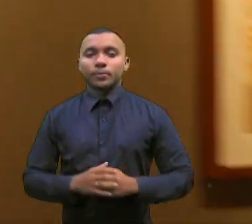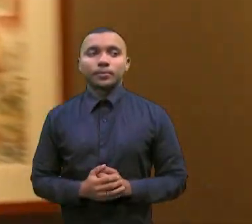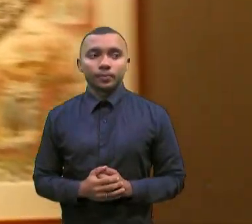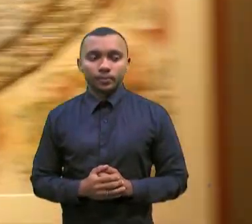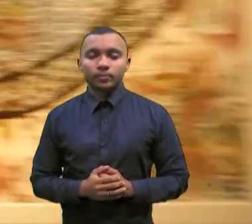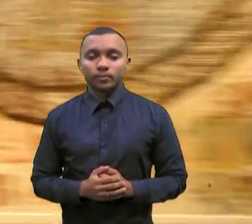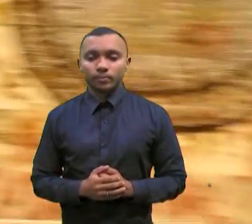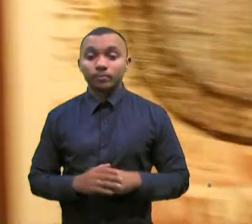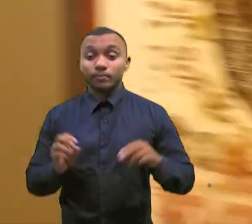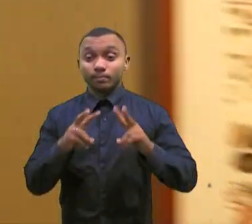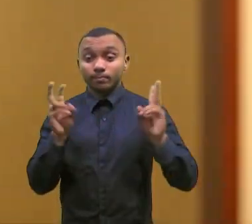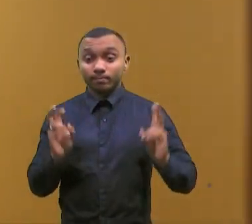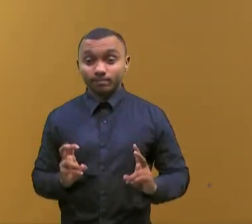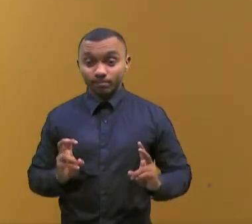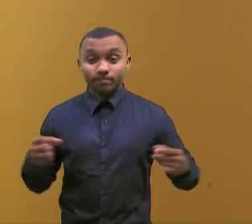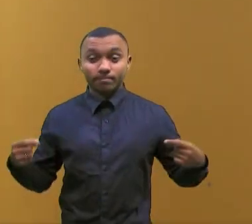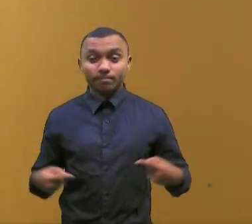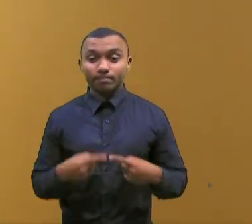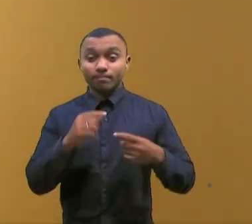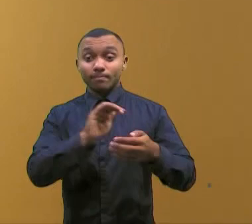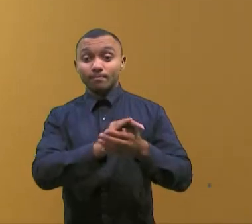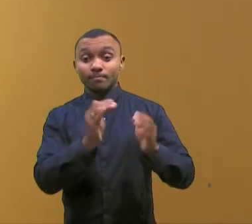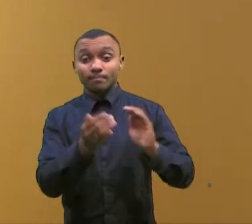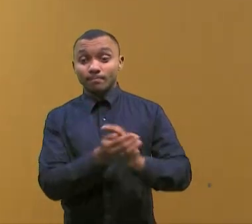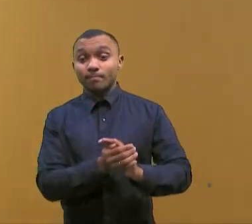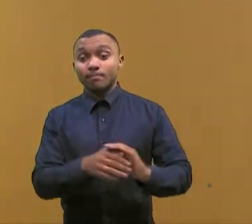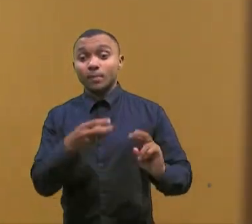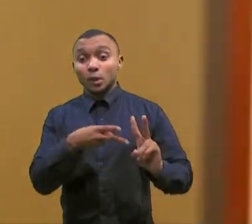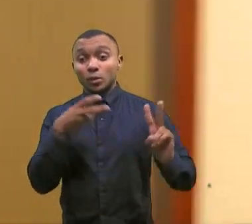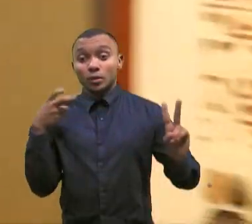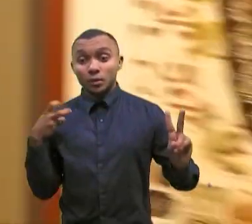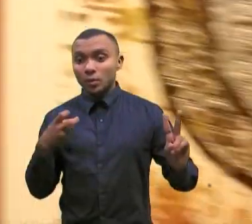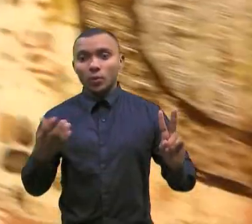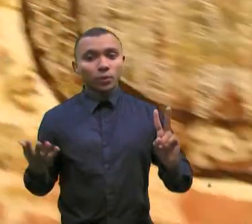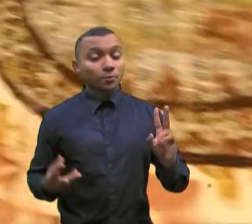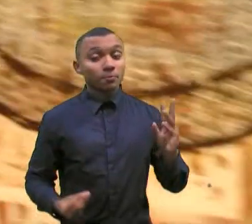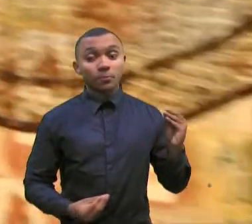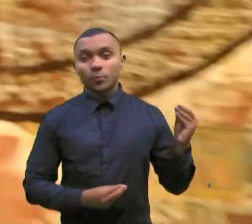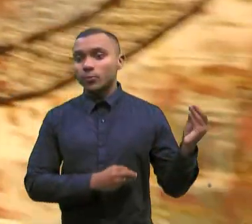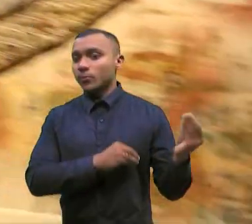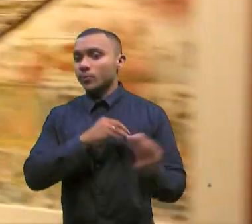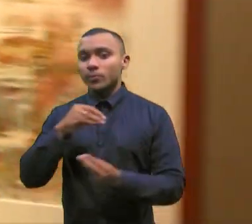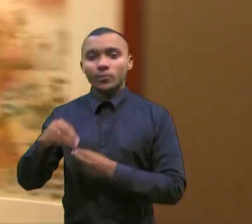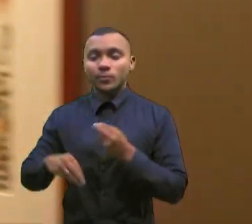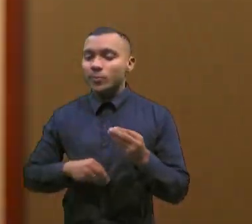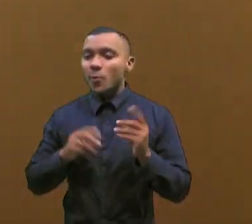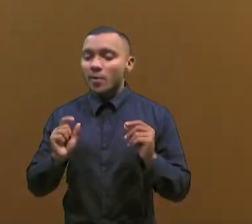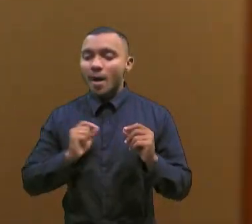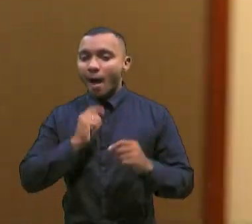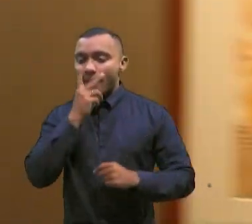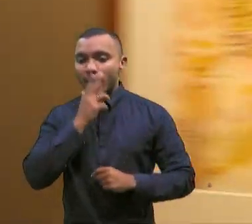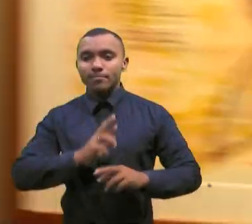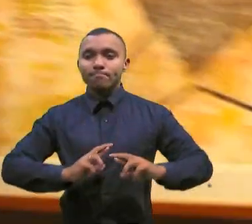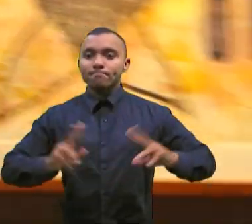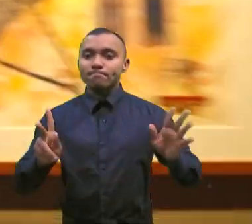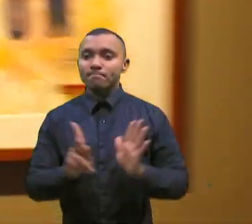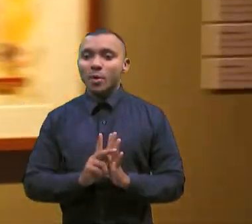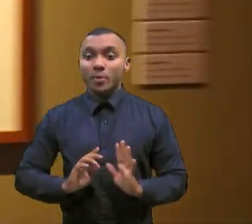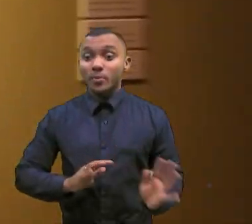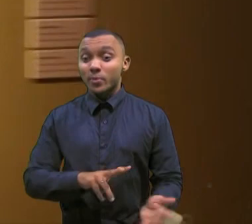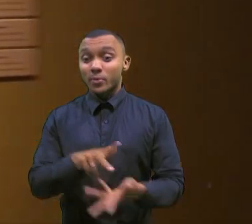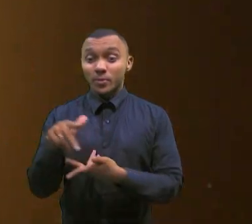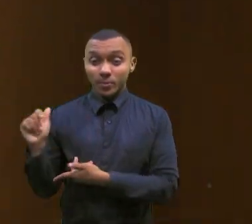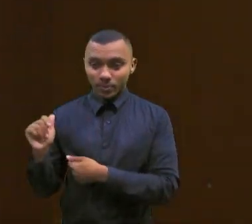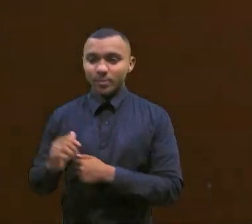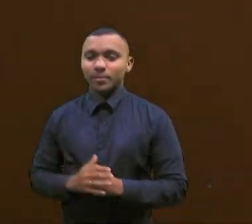de afinidades emotivas, né? Fala desse mundo hoje complexo e mutante em que vivemos, né? E a curadoria da